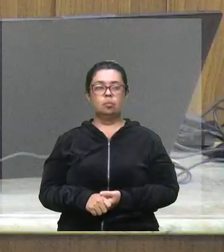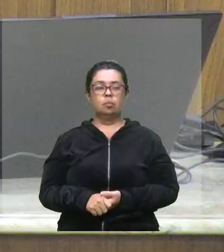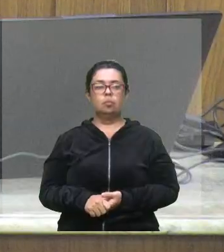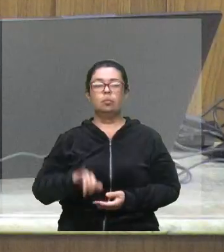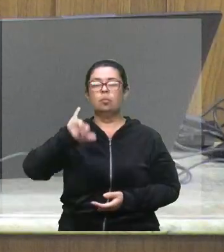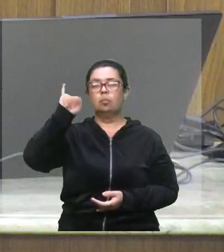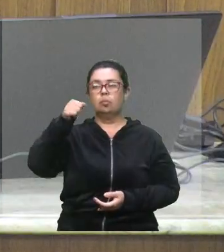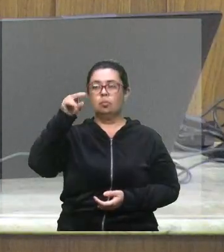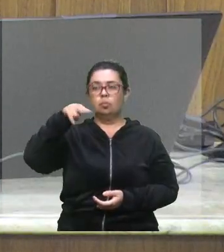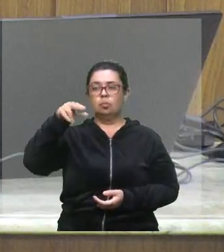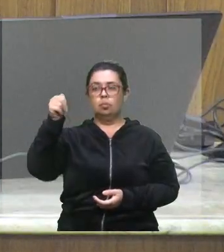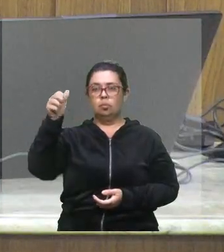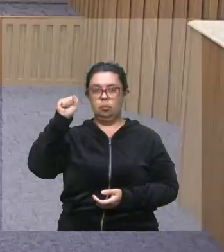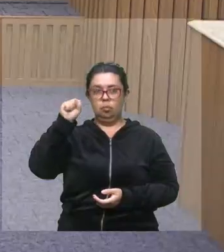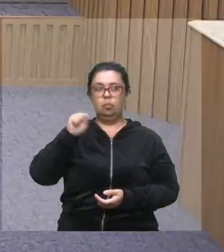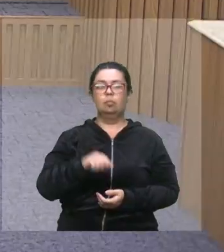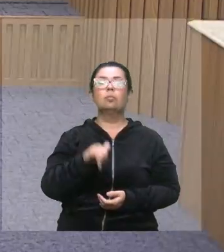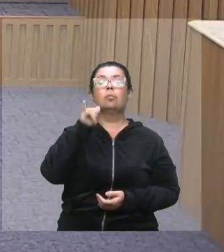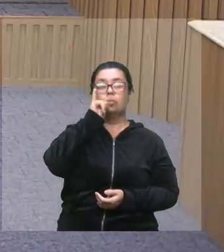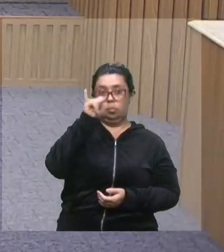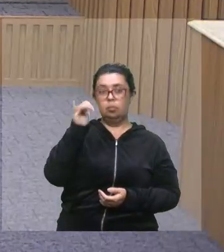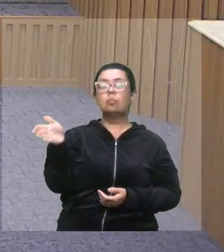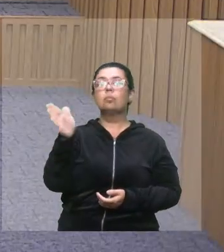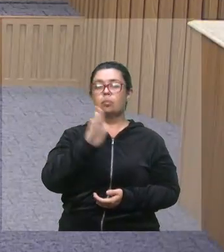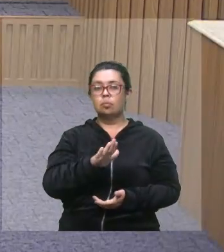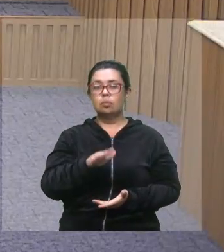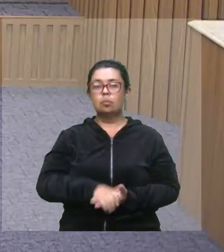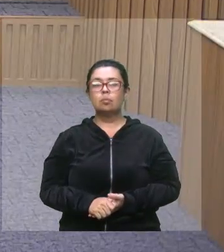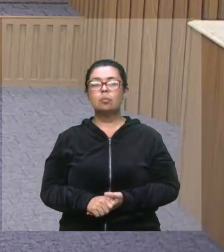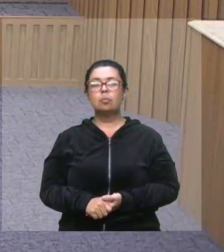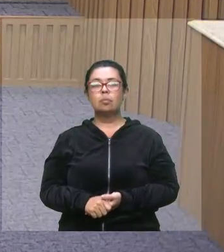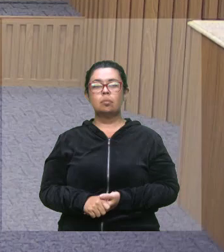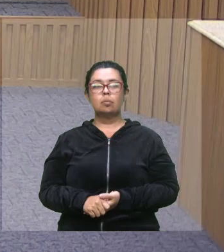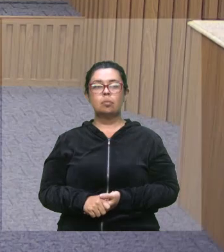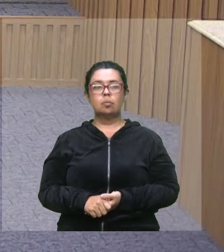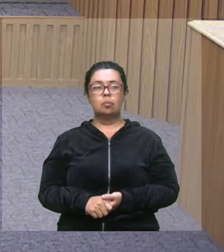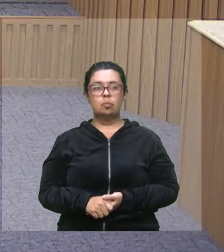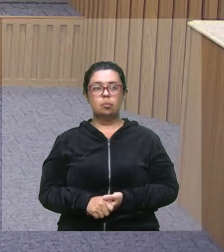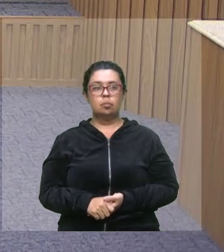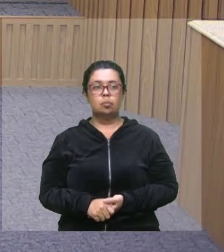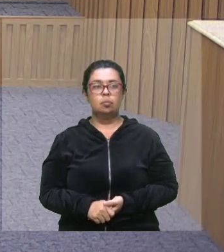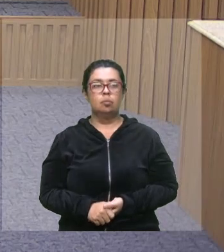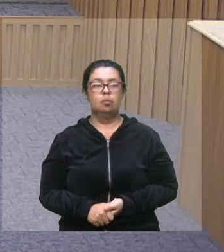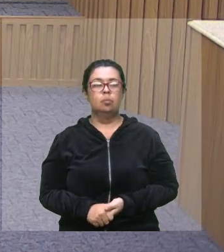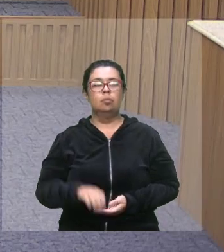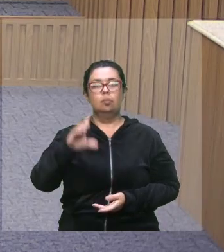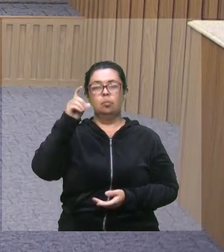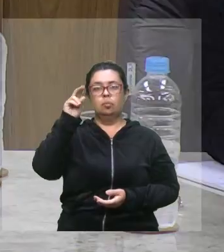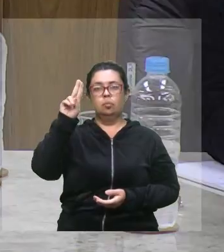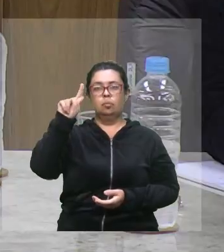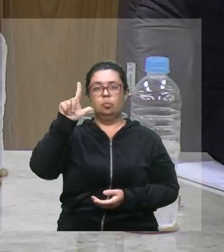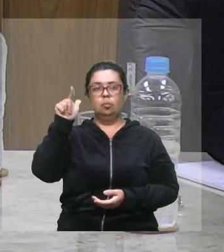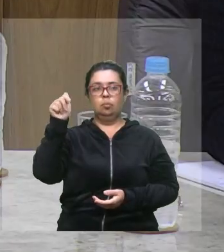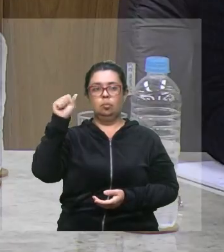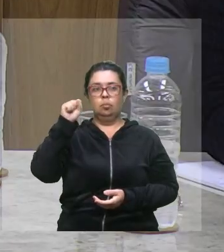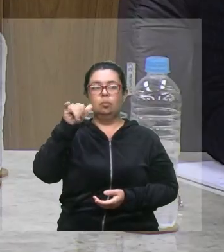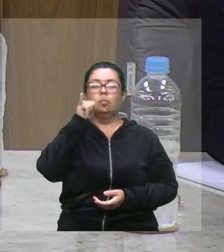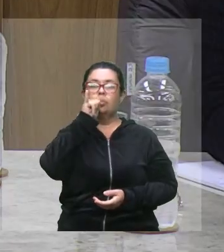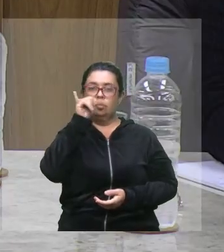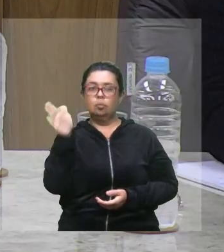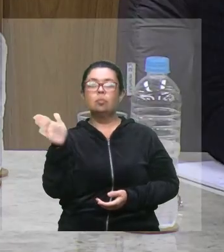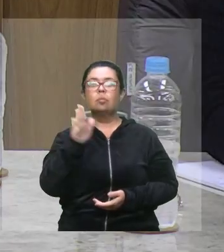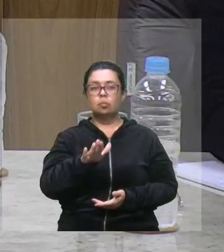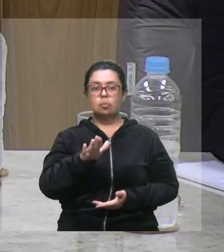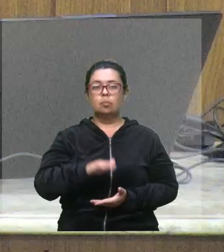presidente. Pela ordem, vereador Jonas. Está registrando a presença. Presença registrada. Pela ordem, presidente. Pela ordem, vereador Douglas. Registro de presença, por